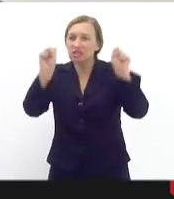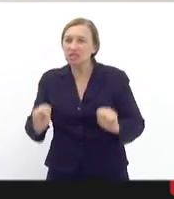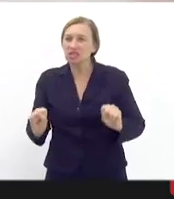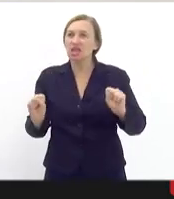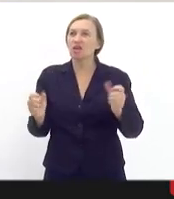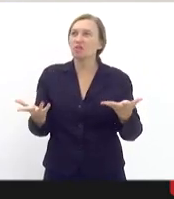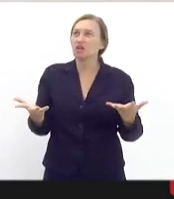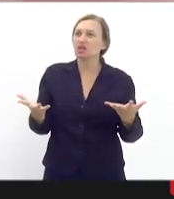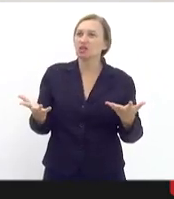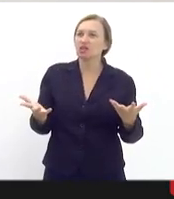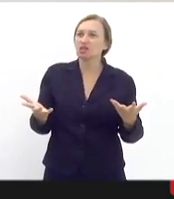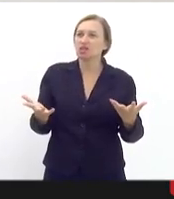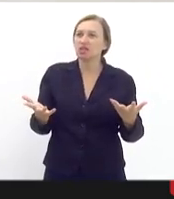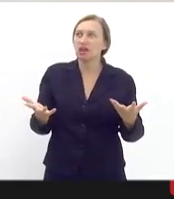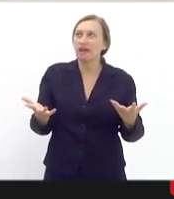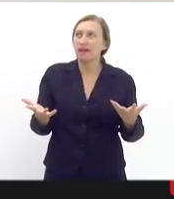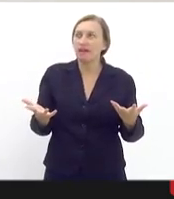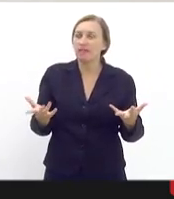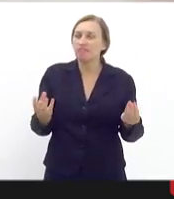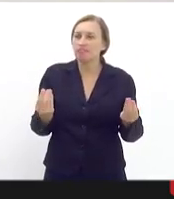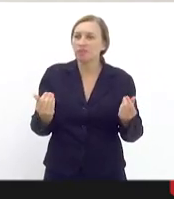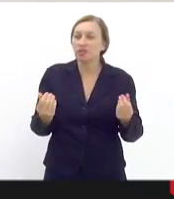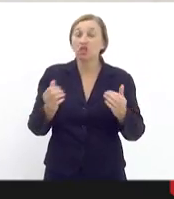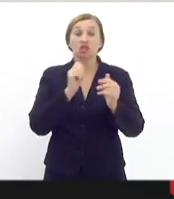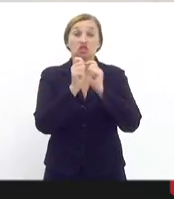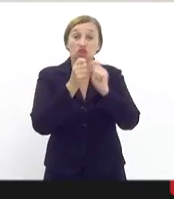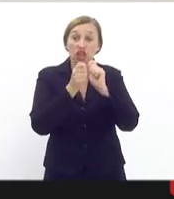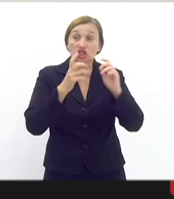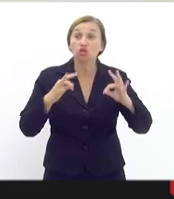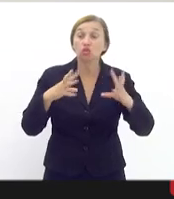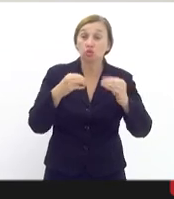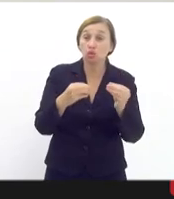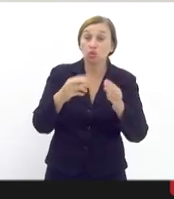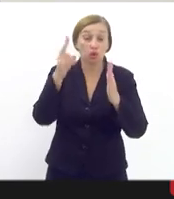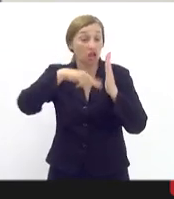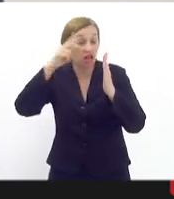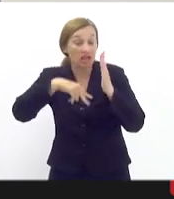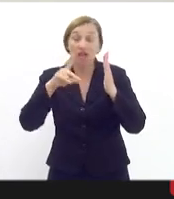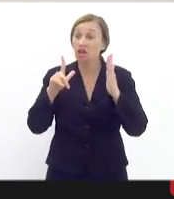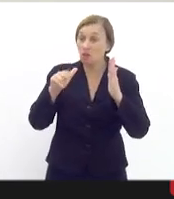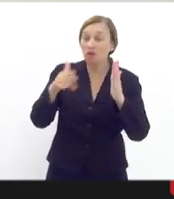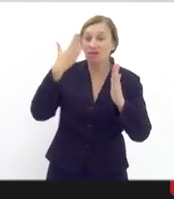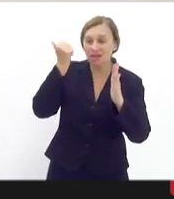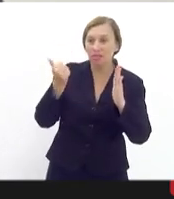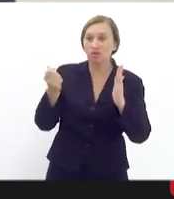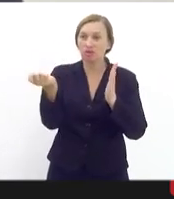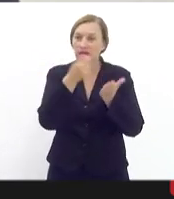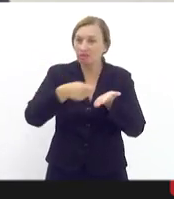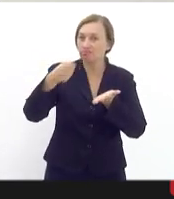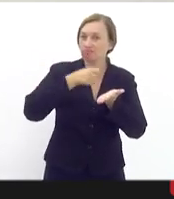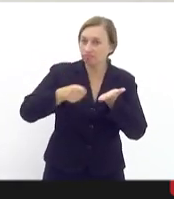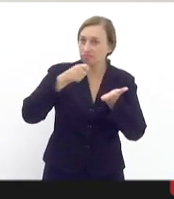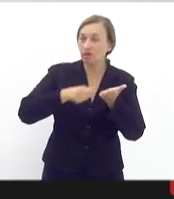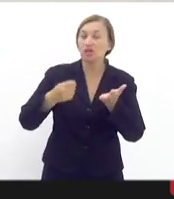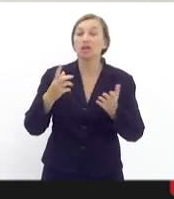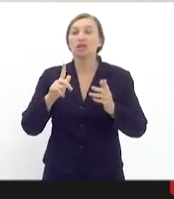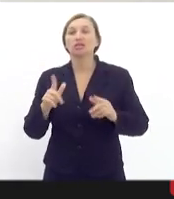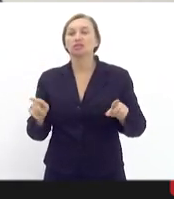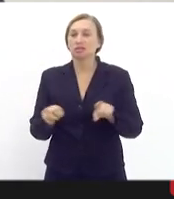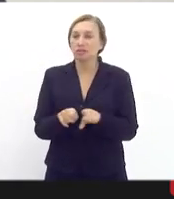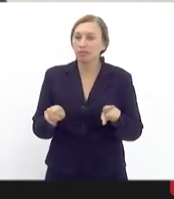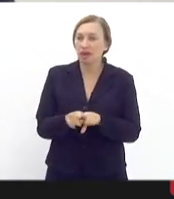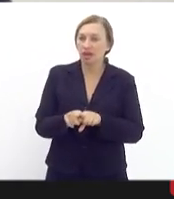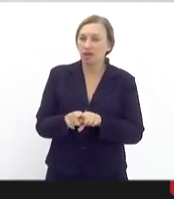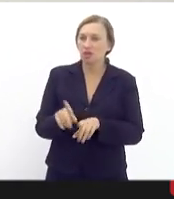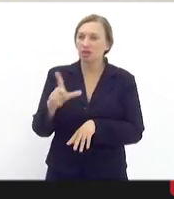né, quando tinha o sistema de jornalismo, todo mundo lia a mesma coisa e sabia o que estava colocando. E, ao mesmo tempo,